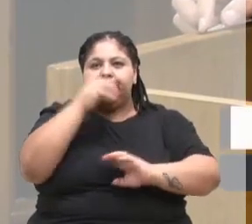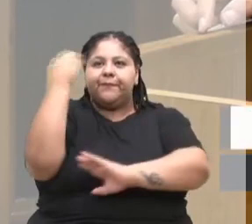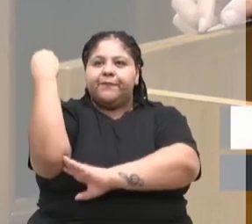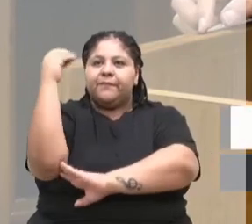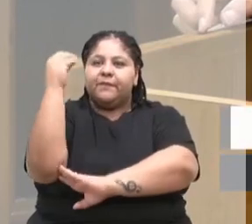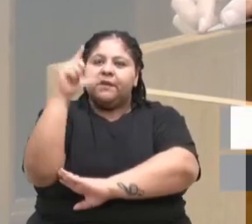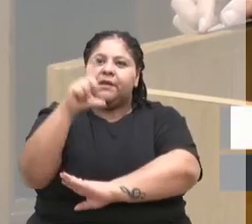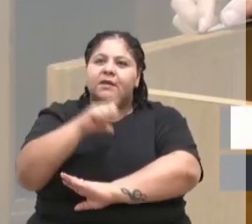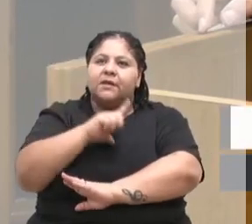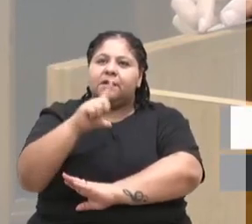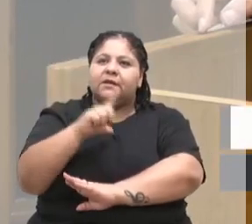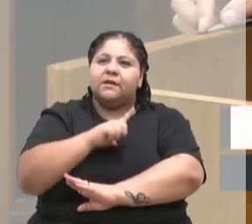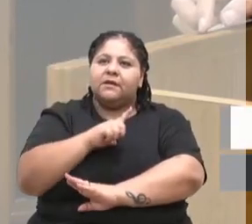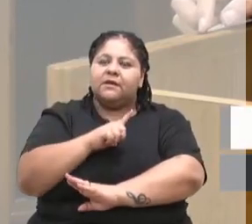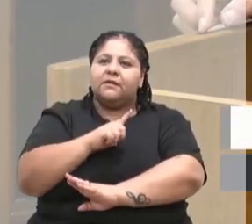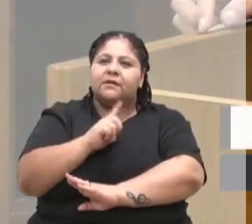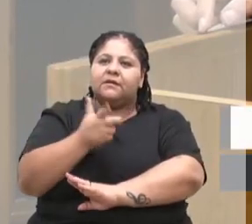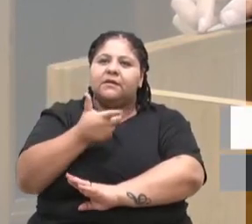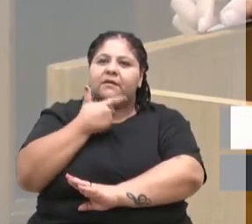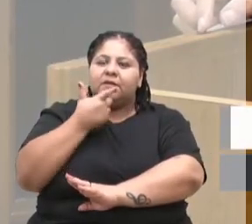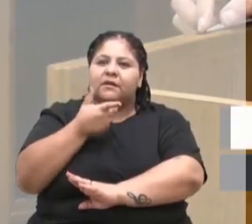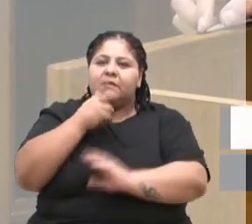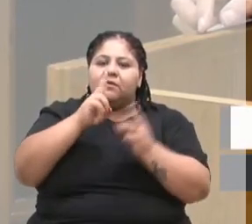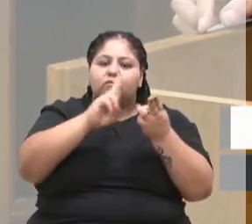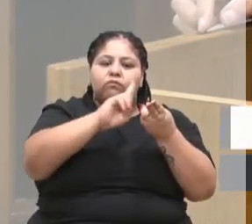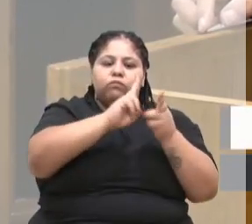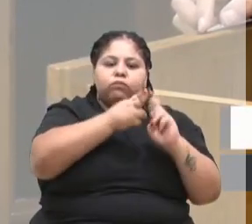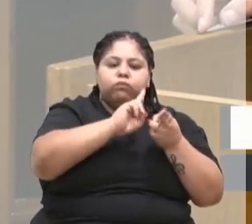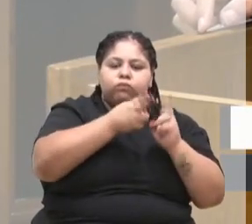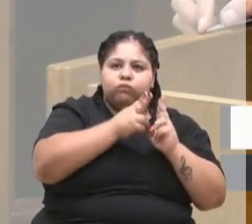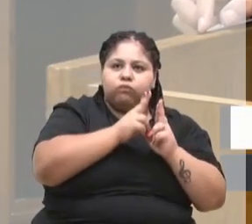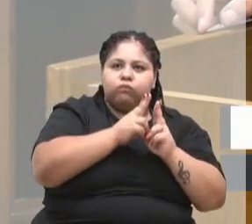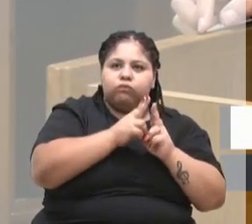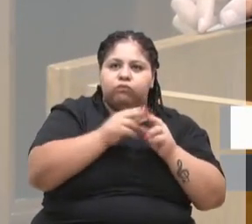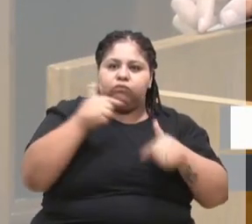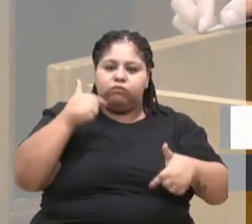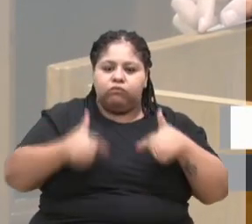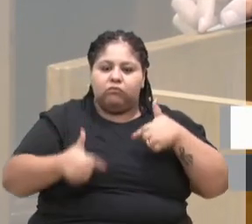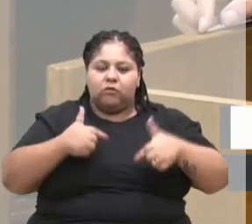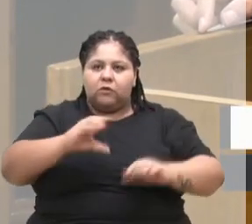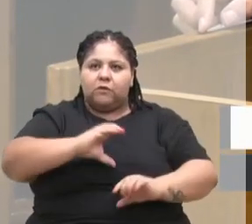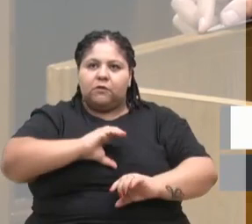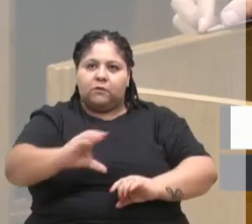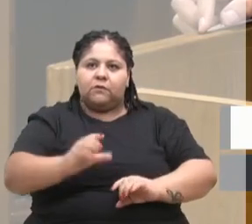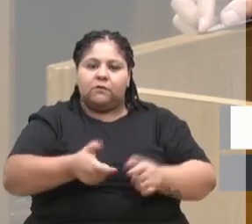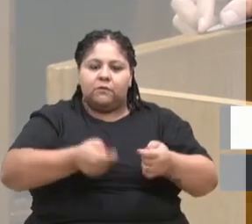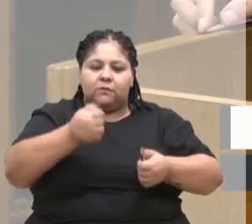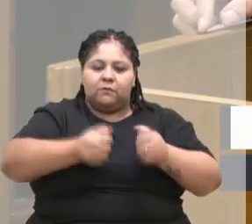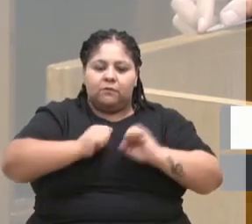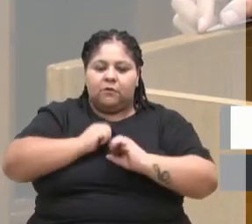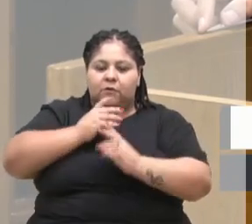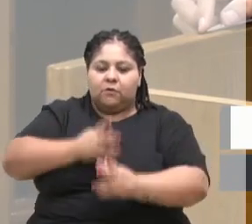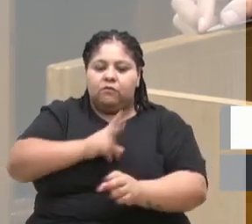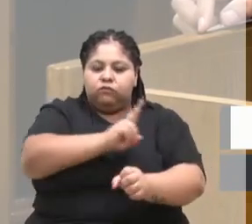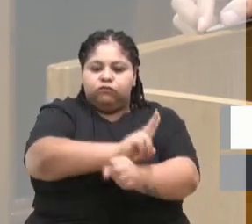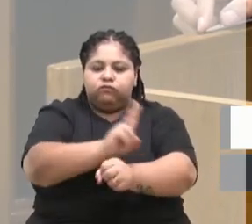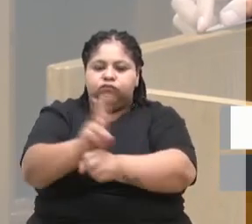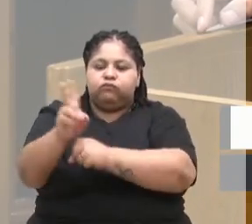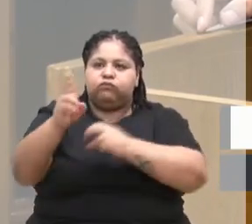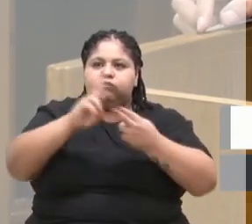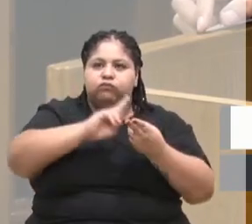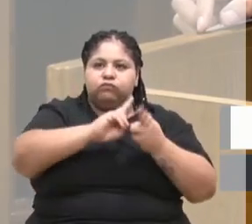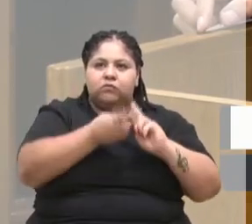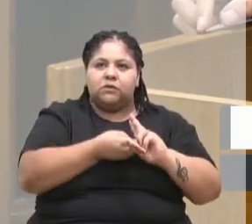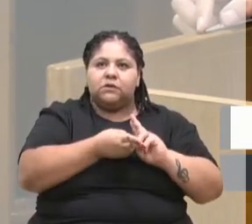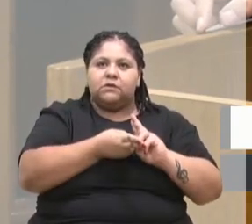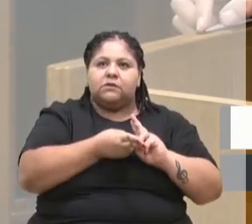a Secretaria Municipal de Serviços Urbanos, que atua na coordenação, controle e ação de zeladoria urbana, tais